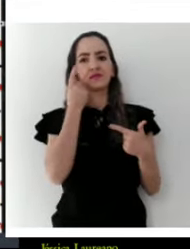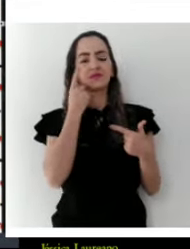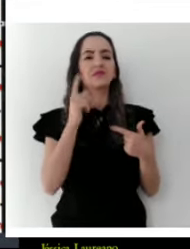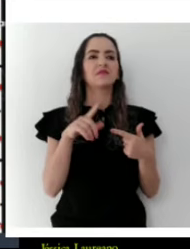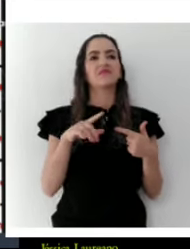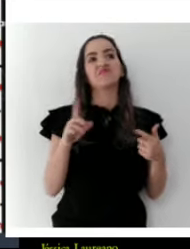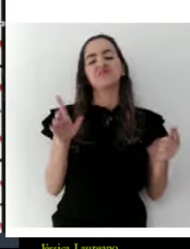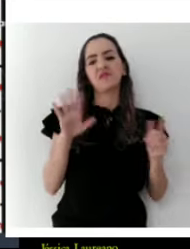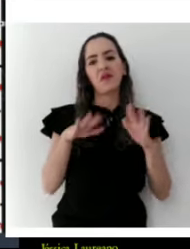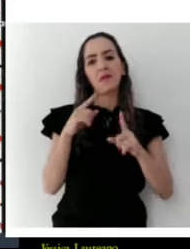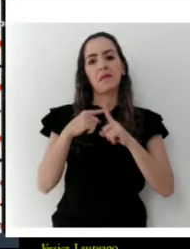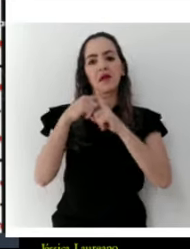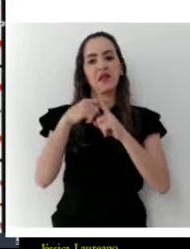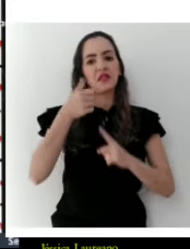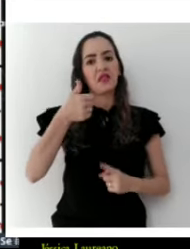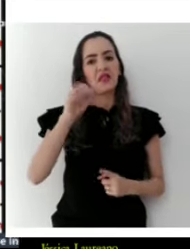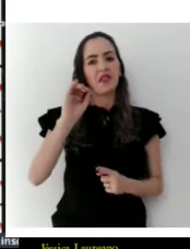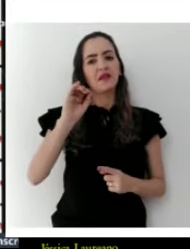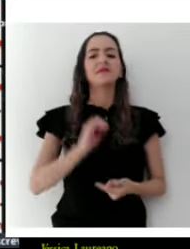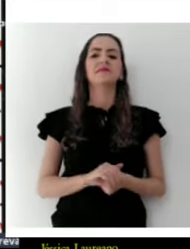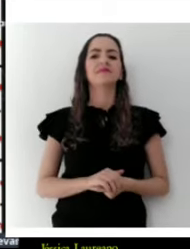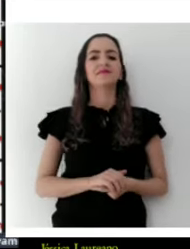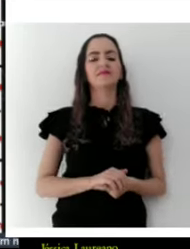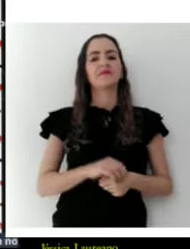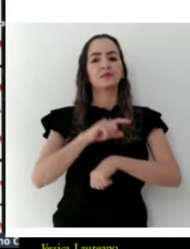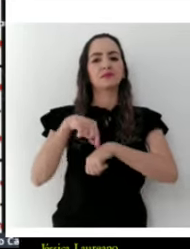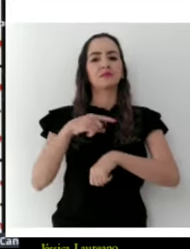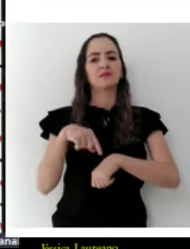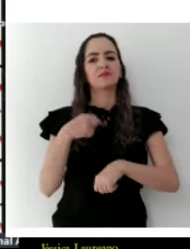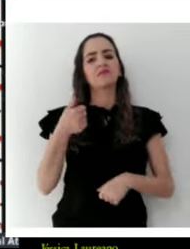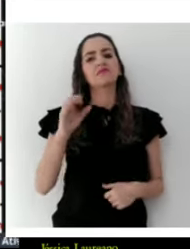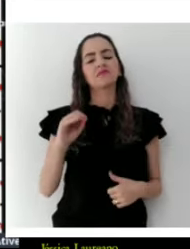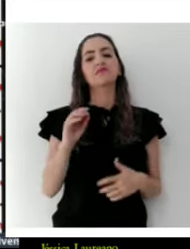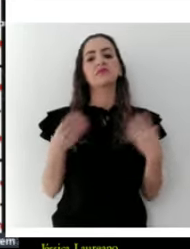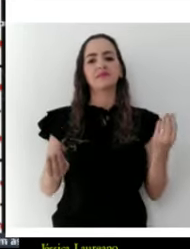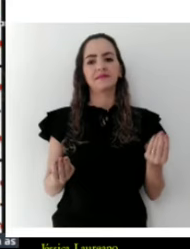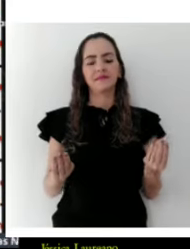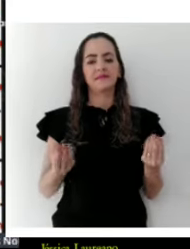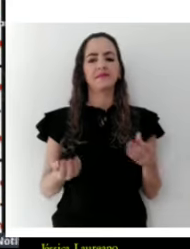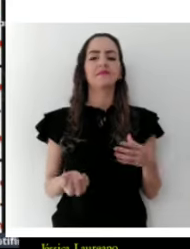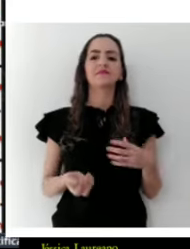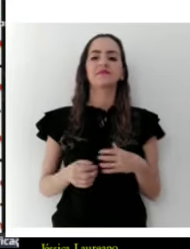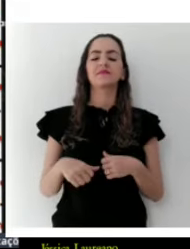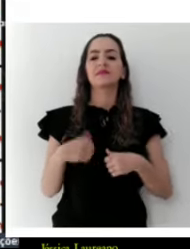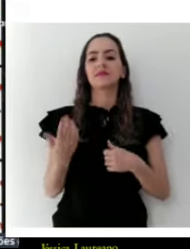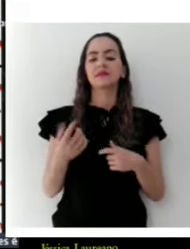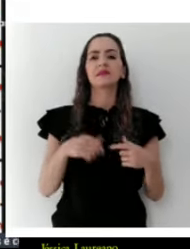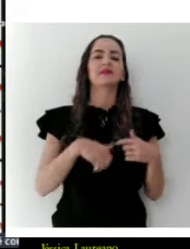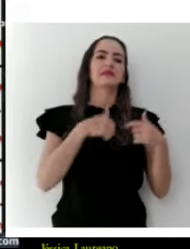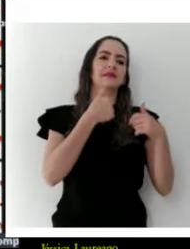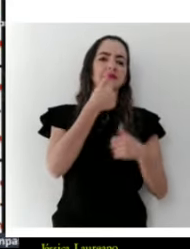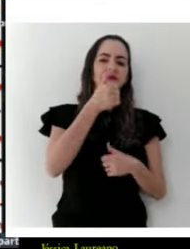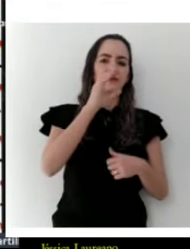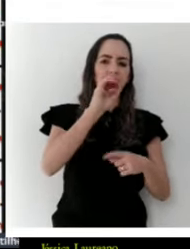ainda vai usar mais 10 horas. Aí eu fiz o quê? 10 vezes de 75. Se cada 10 horas